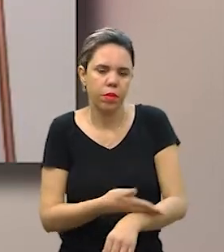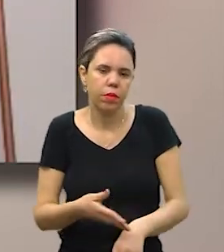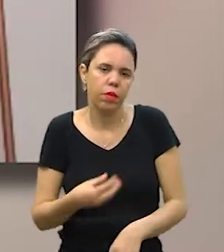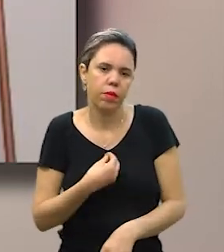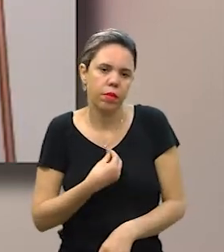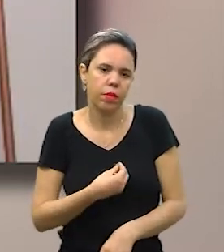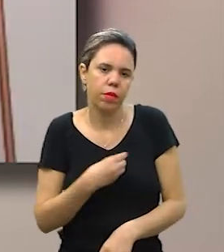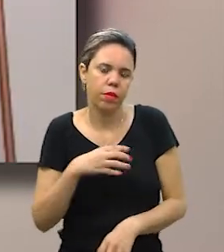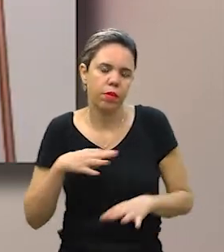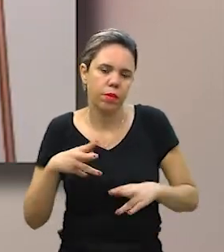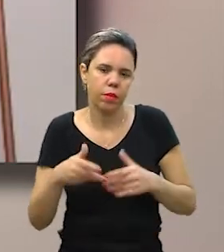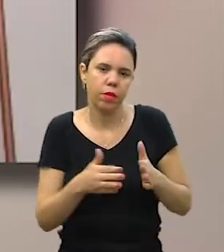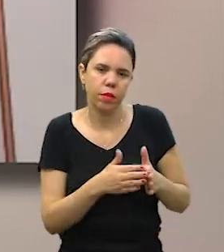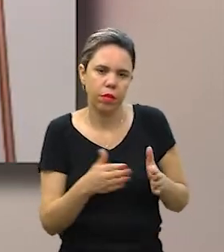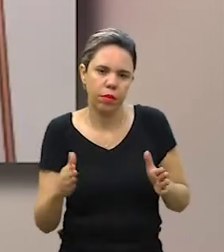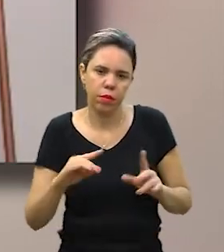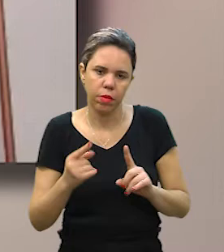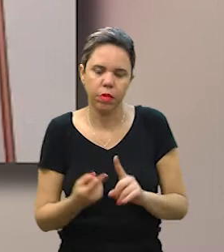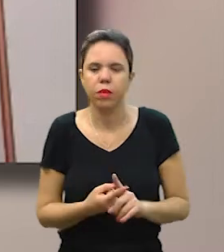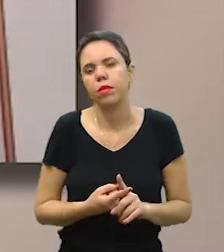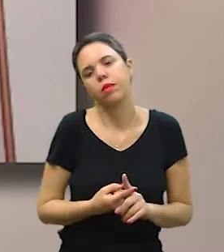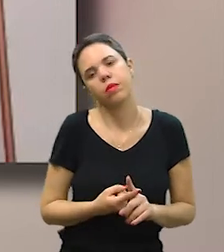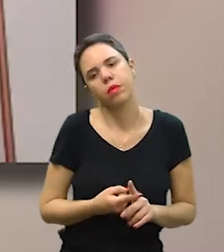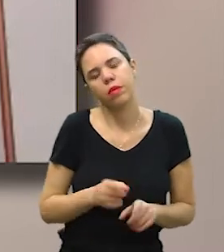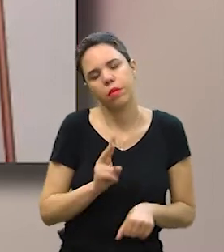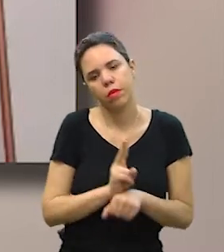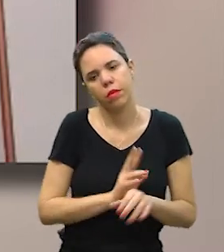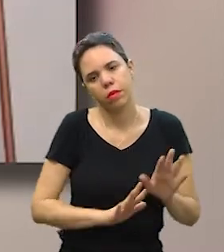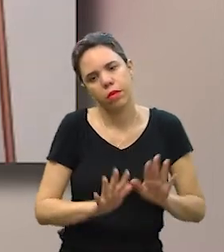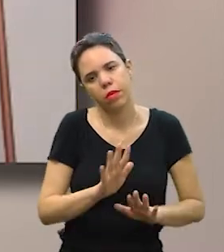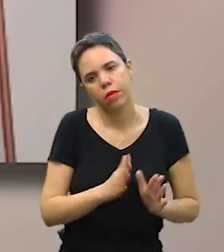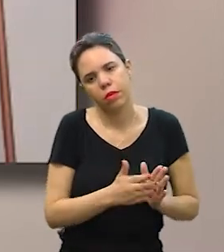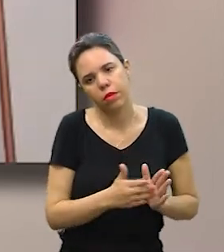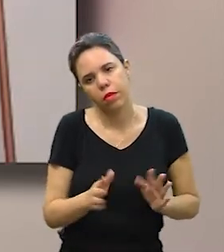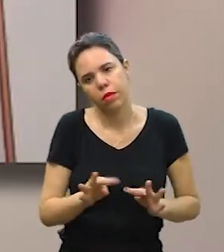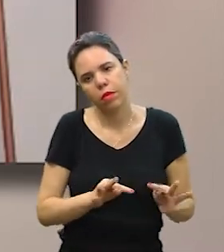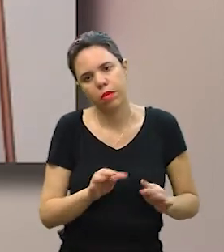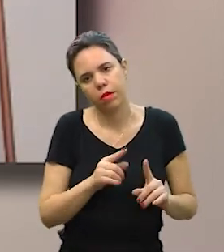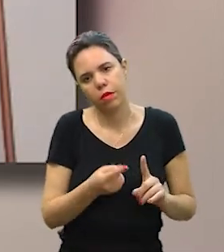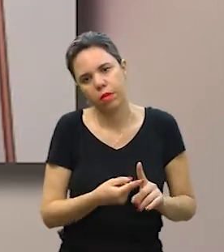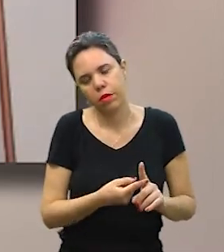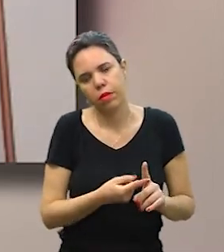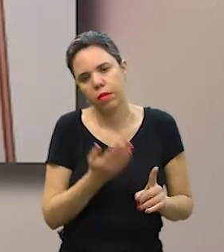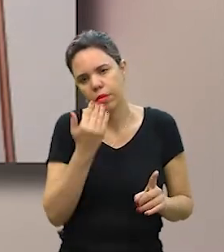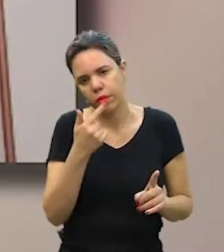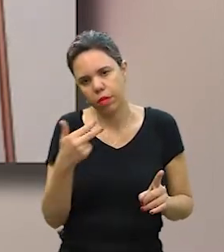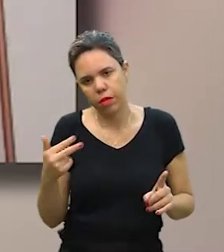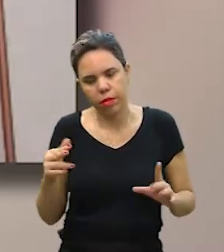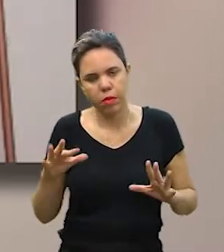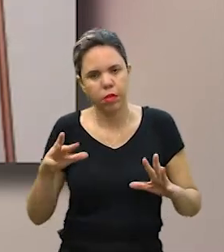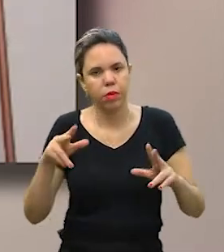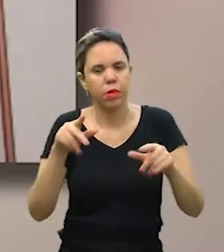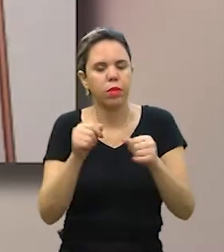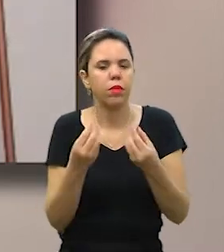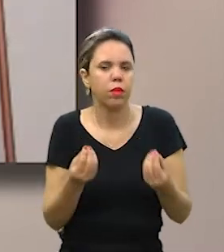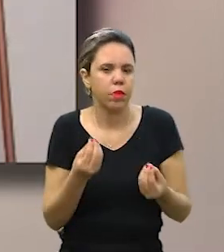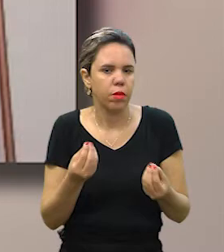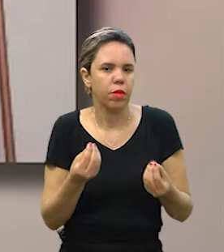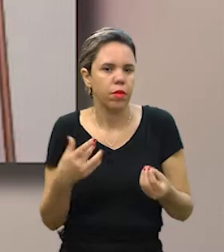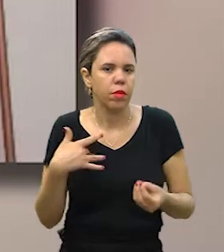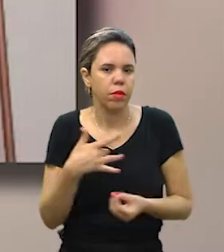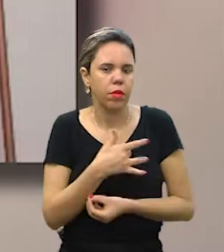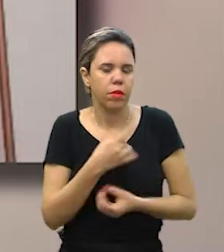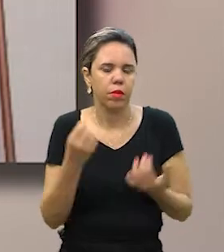tem em toda a sua gestação, os seus cuidados ali no pré-natal, desde a sua alimentação, como da